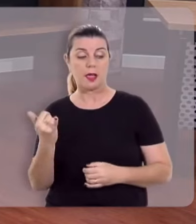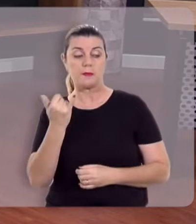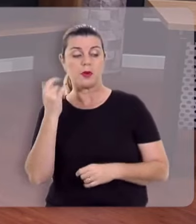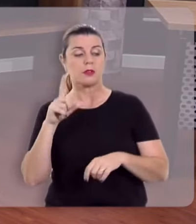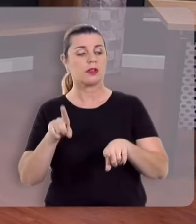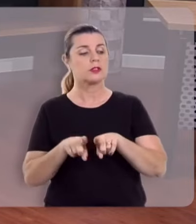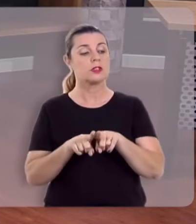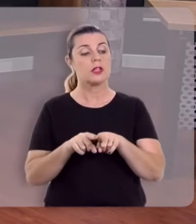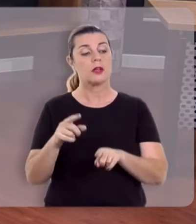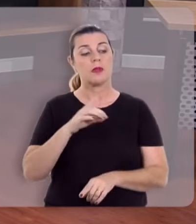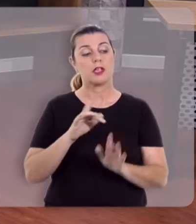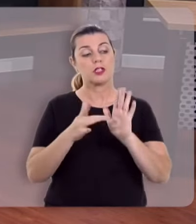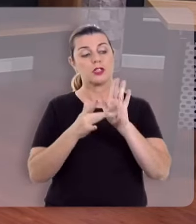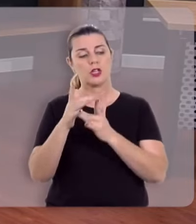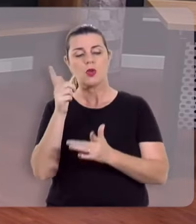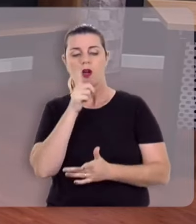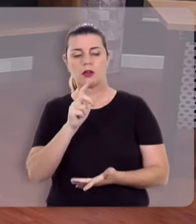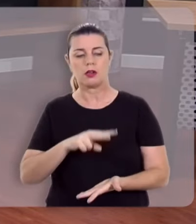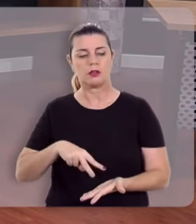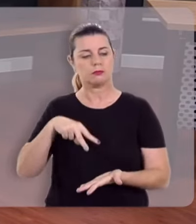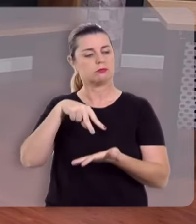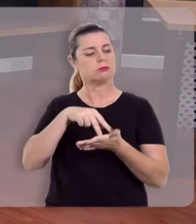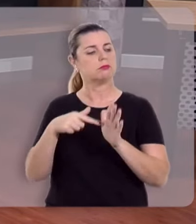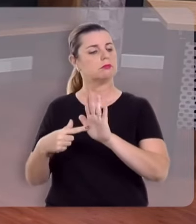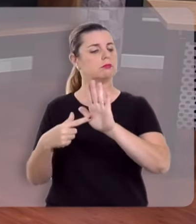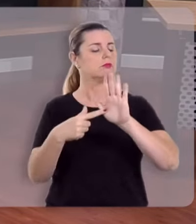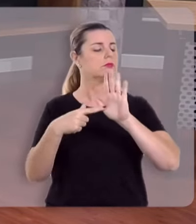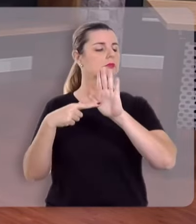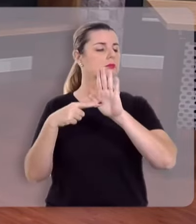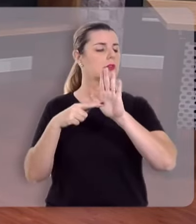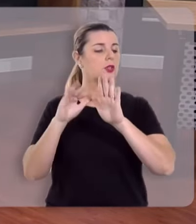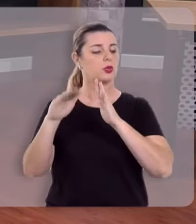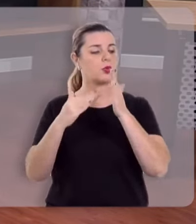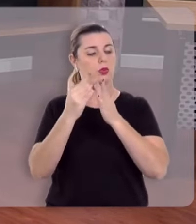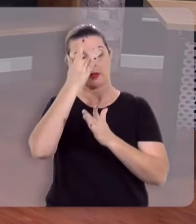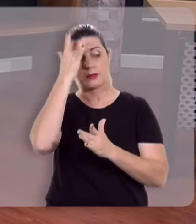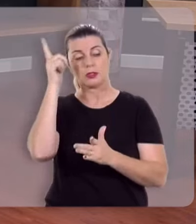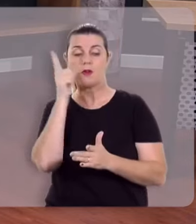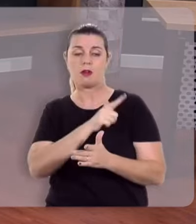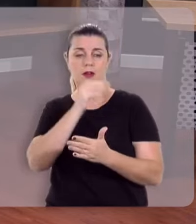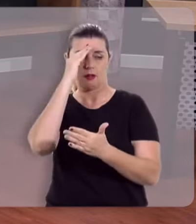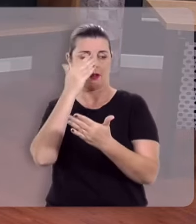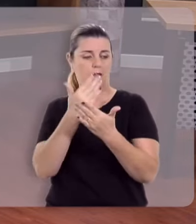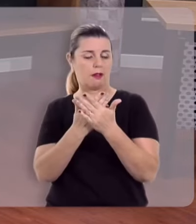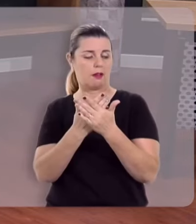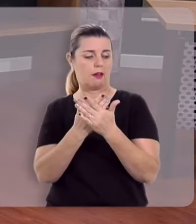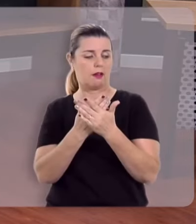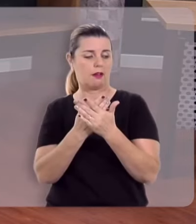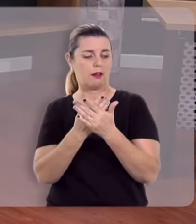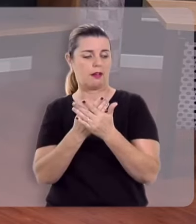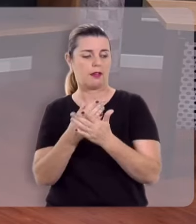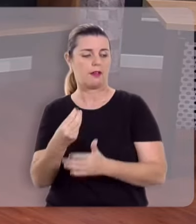levantado, para que todo que ele crê tenha a vida eterna.